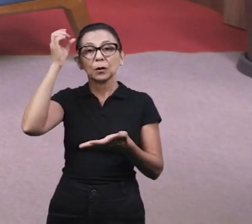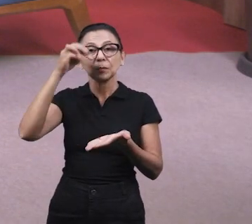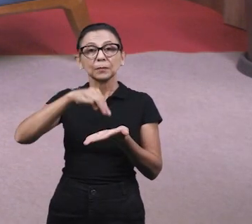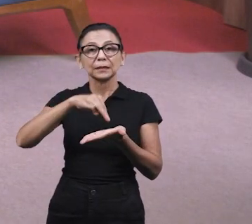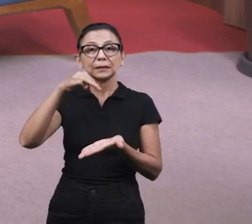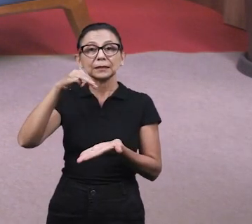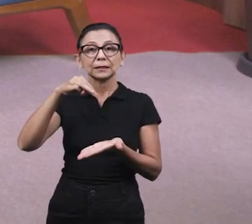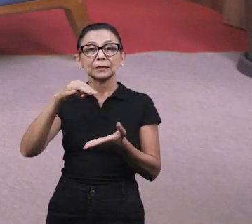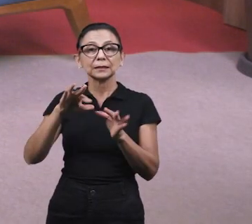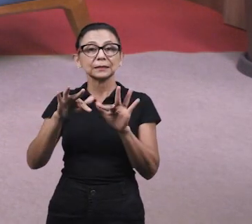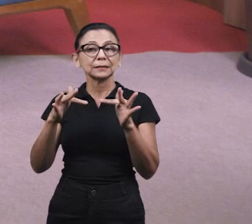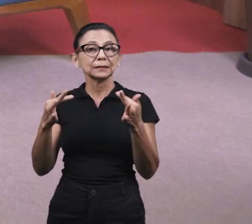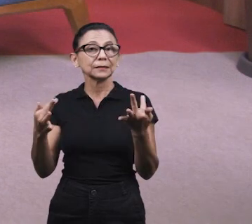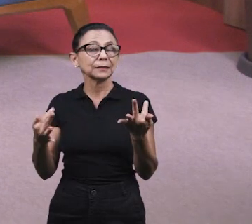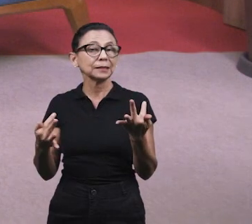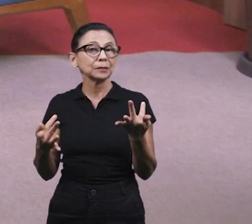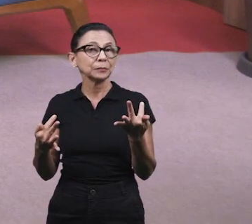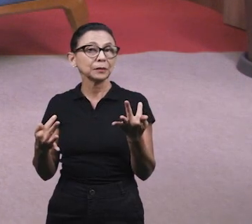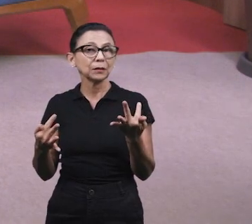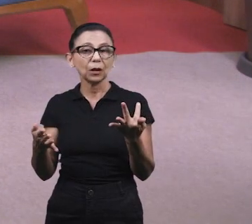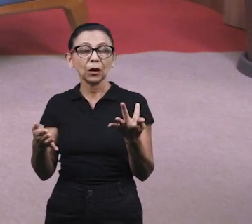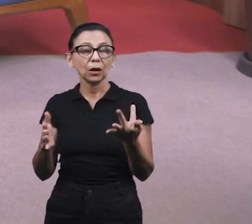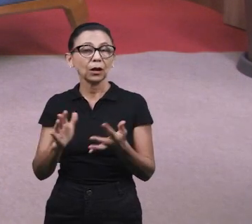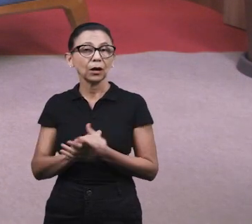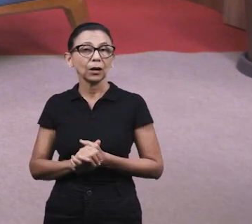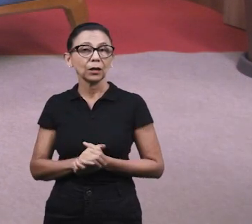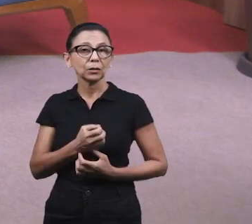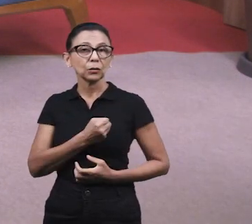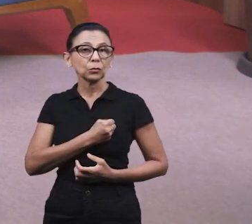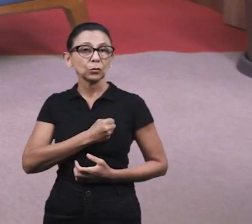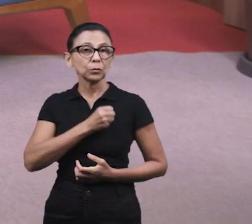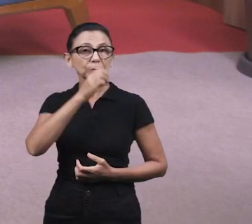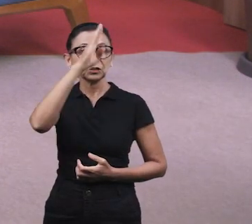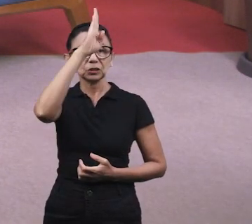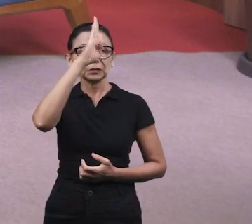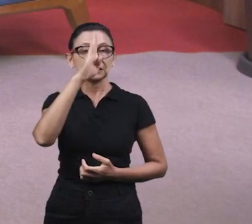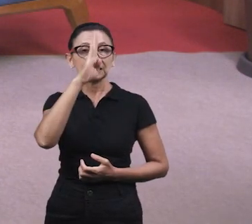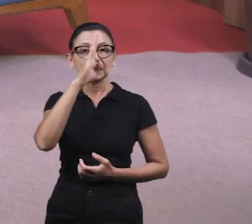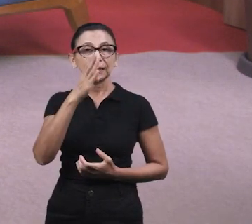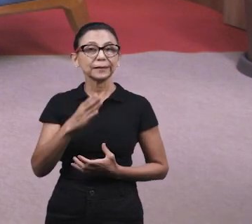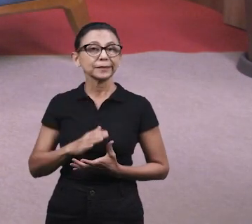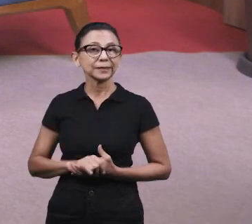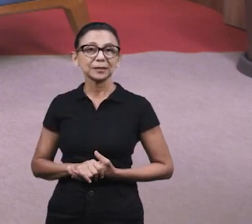É simples participar. Você terá apenas que fazer uma ligação que é gratuita e que